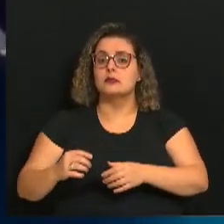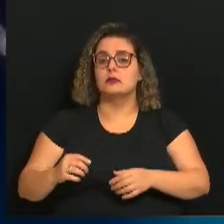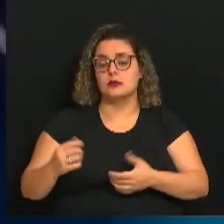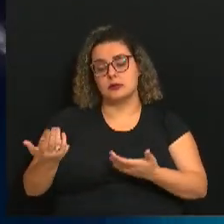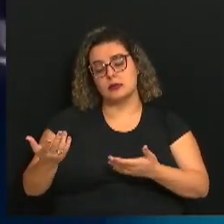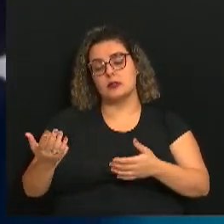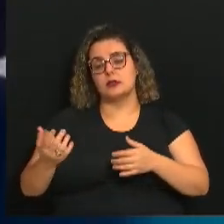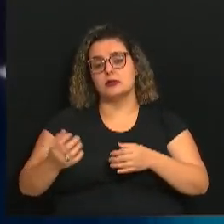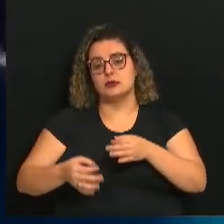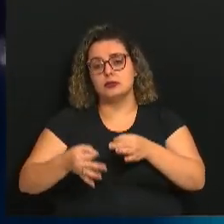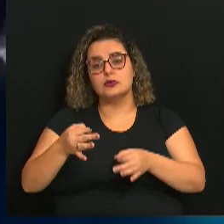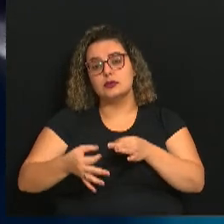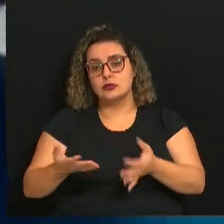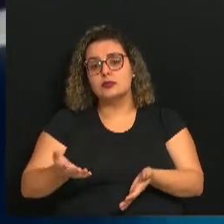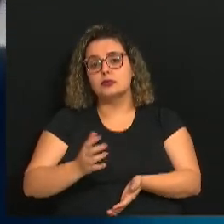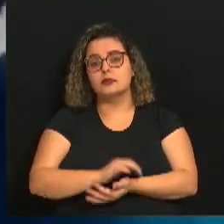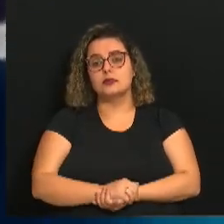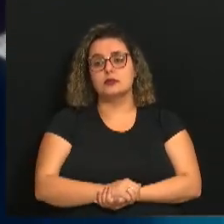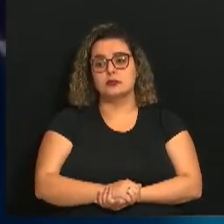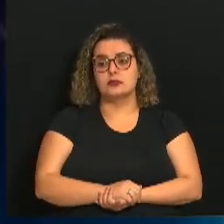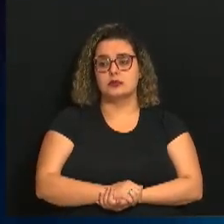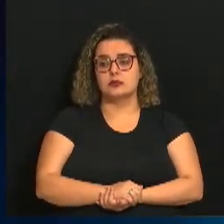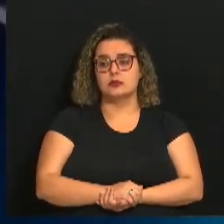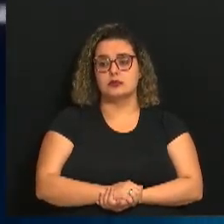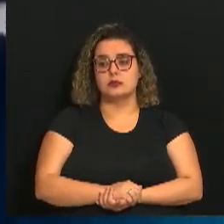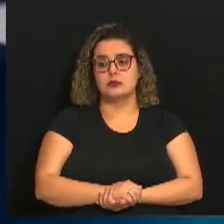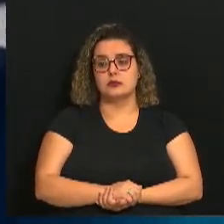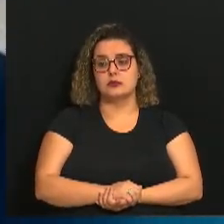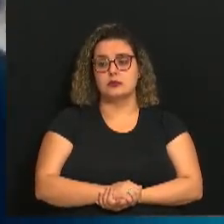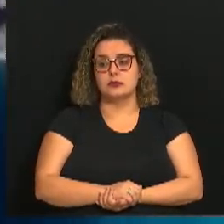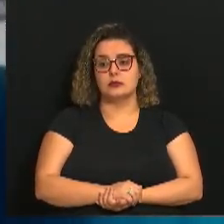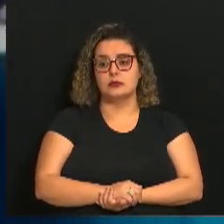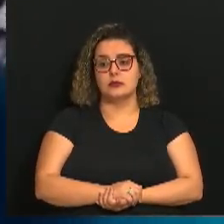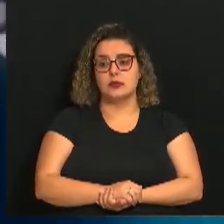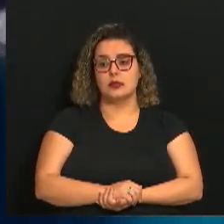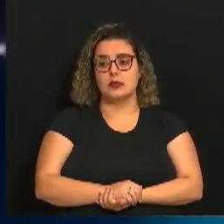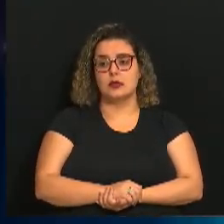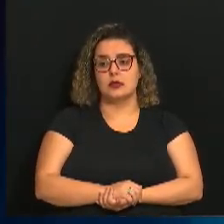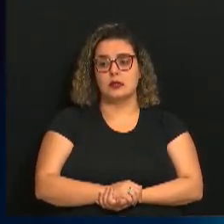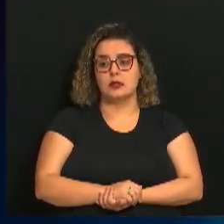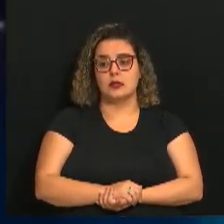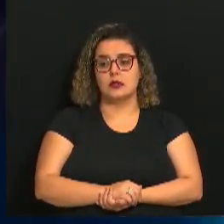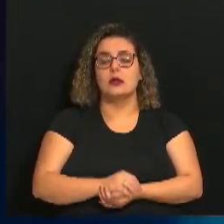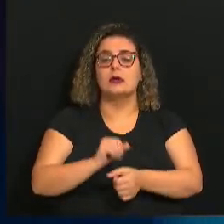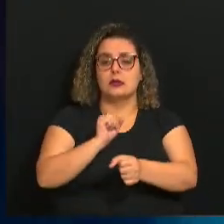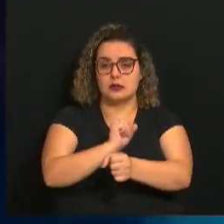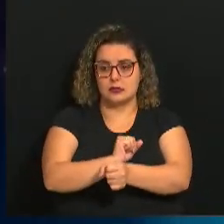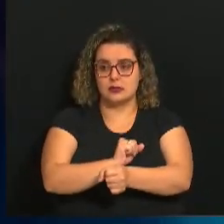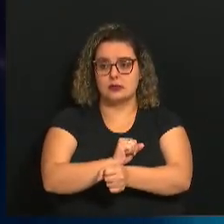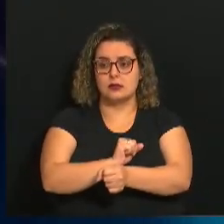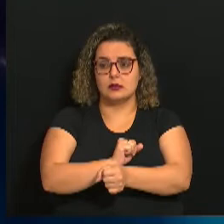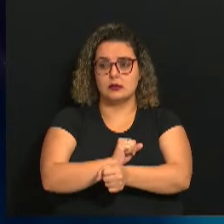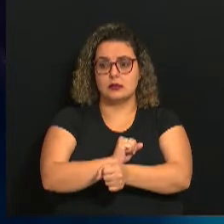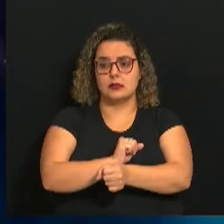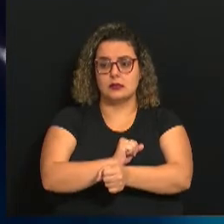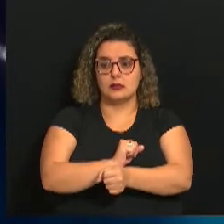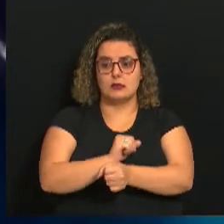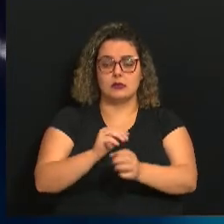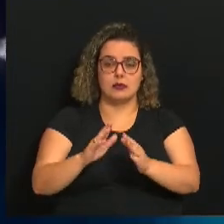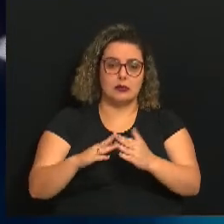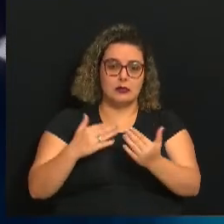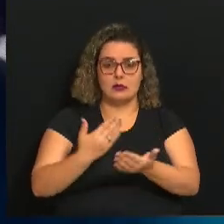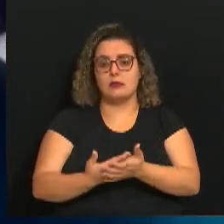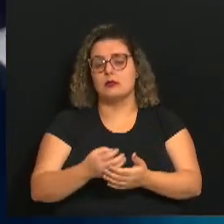aí a gente, como a gente não tem todas as informações, a gente esperou vocês virem aqui para não ficar fazendo requerimento,